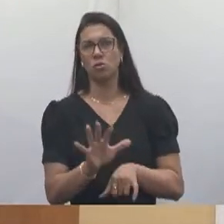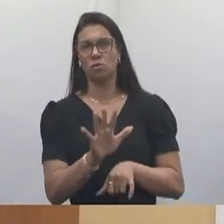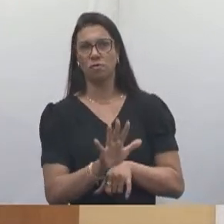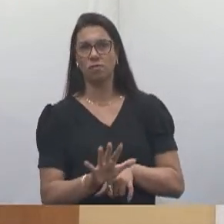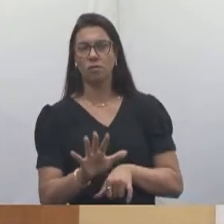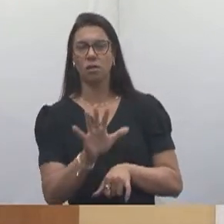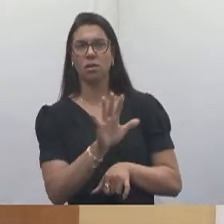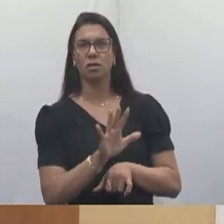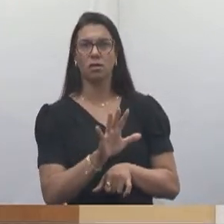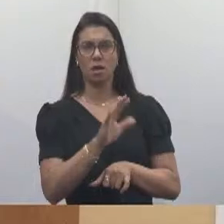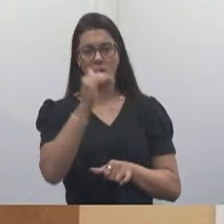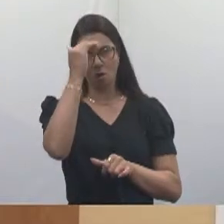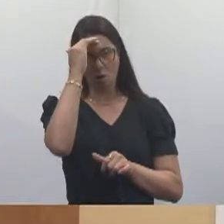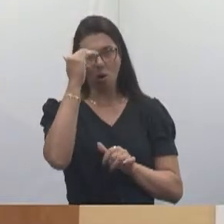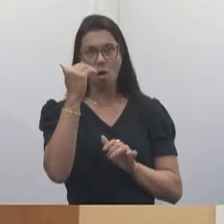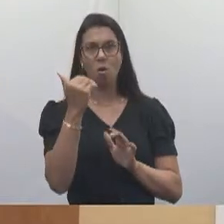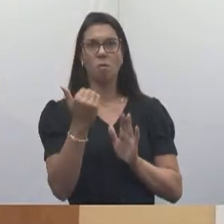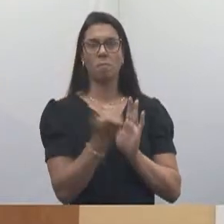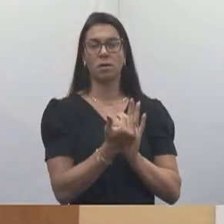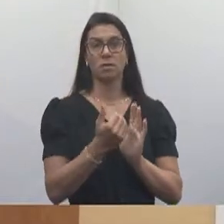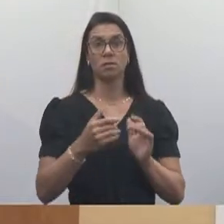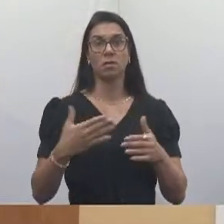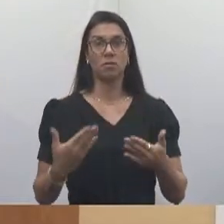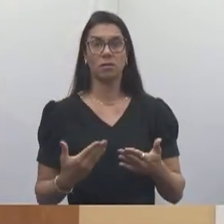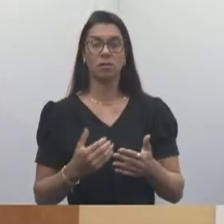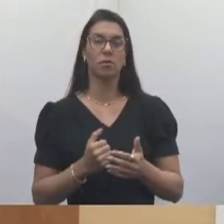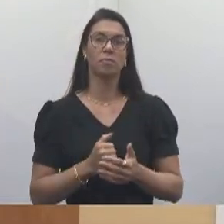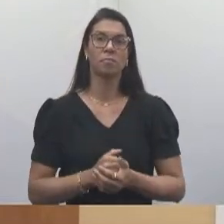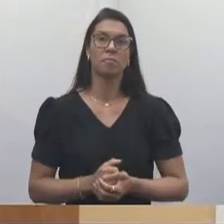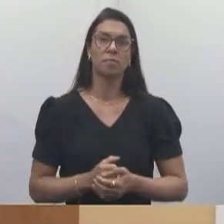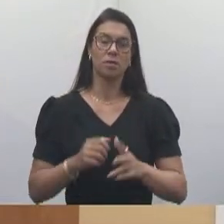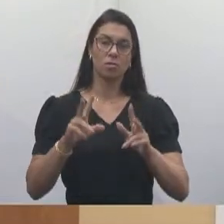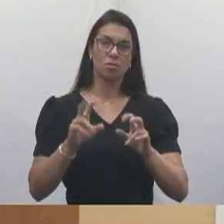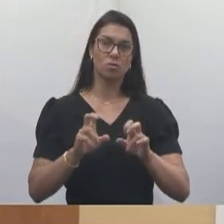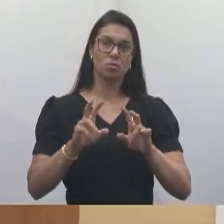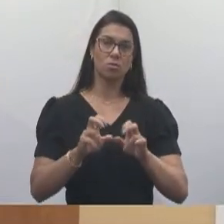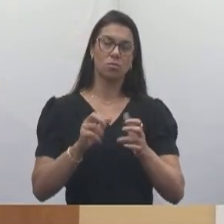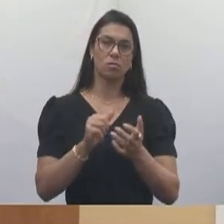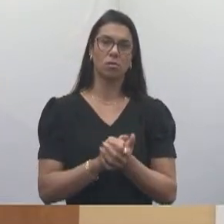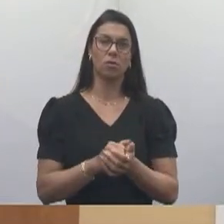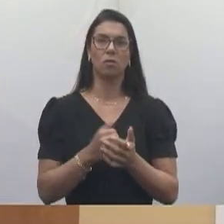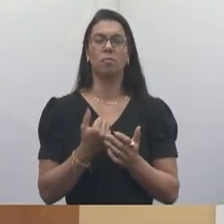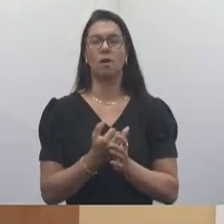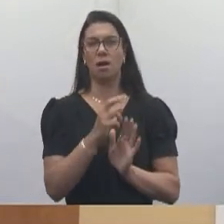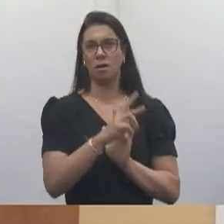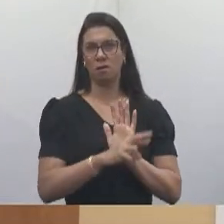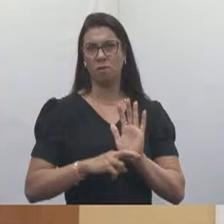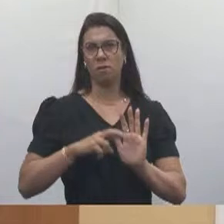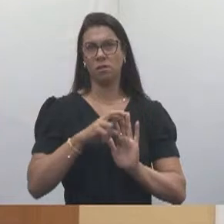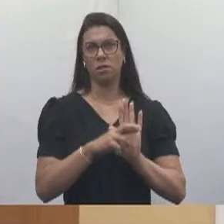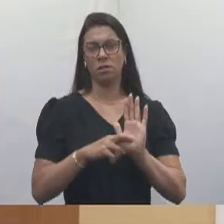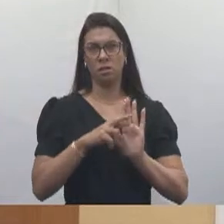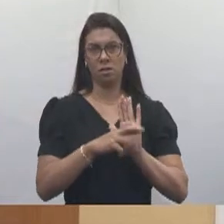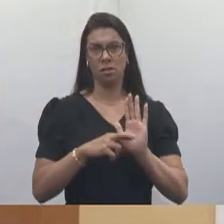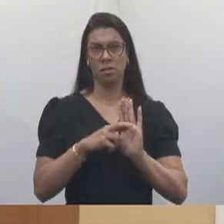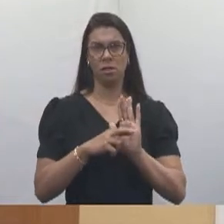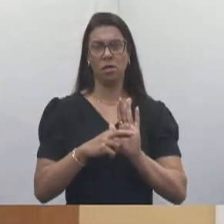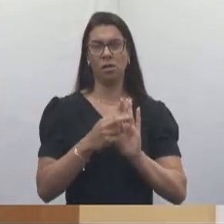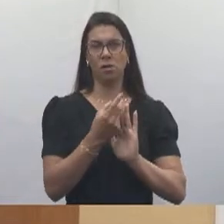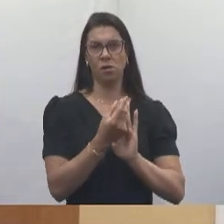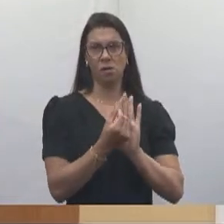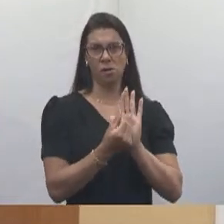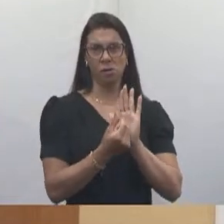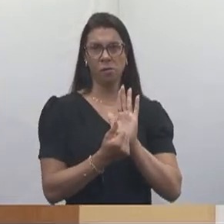para a cobertura das despesas do Legislativo. Sobre esse assunto, embora a fiscalização tenha considerado que o orçamento